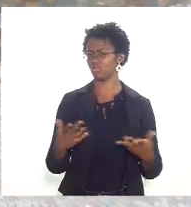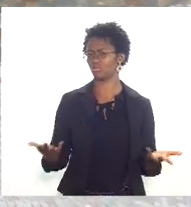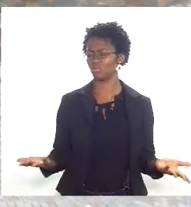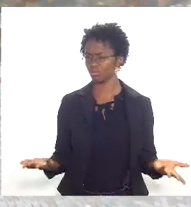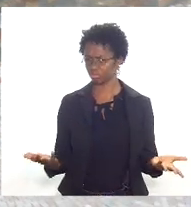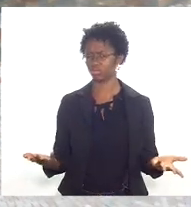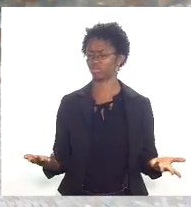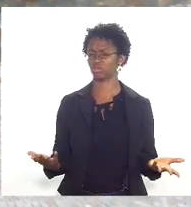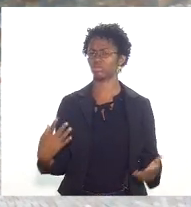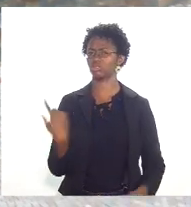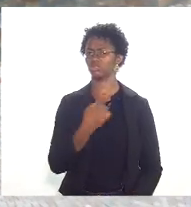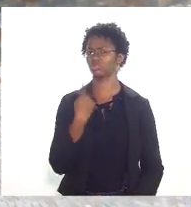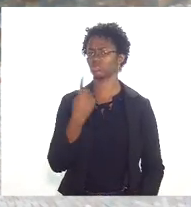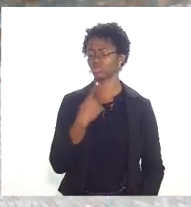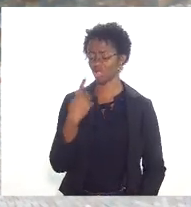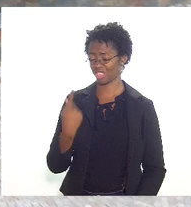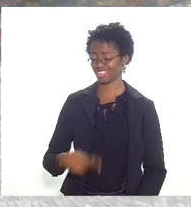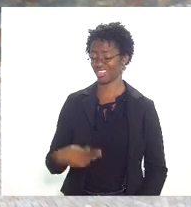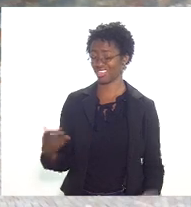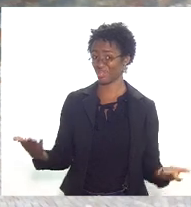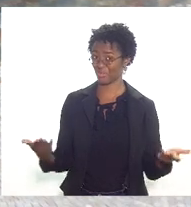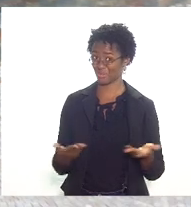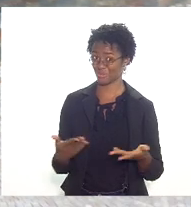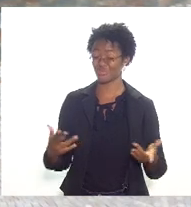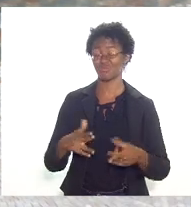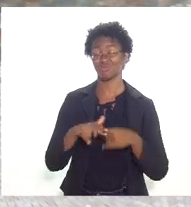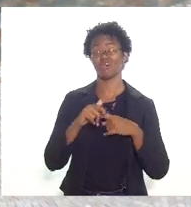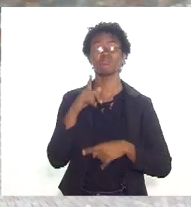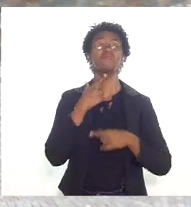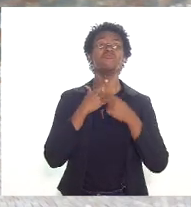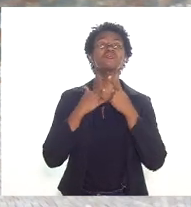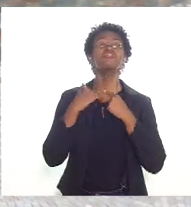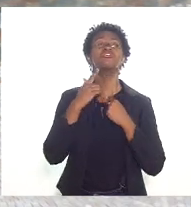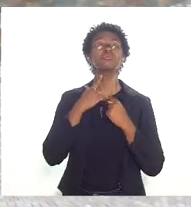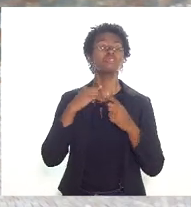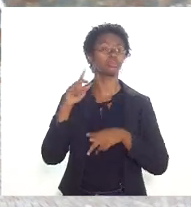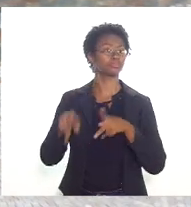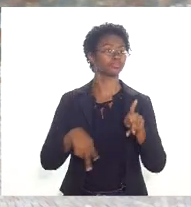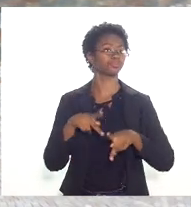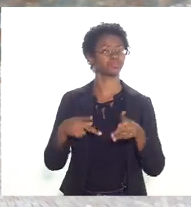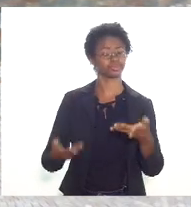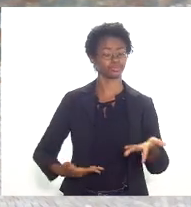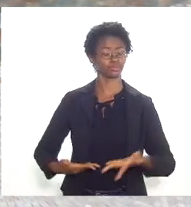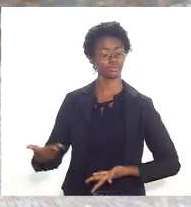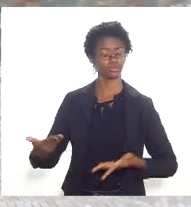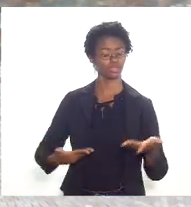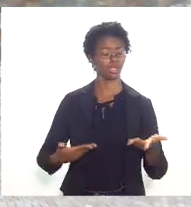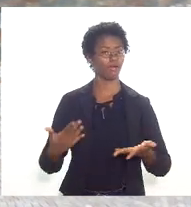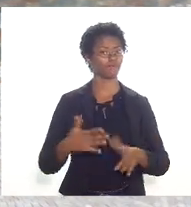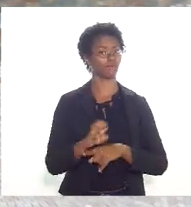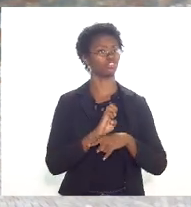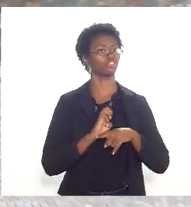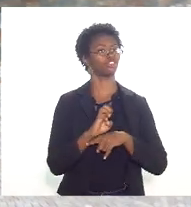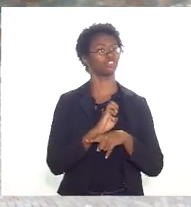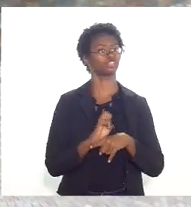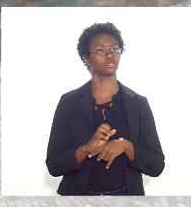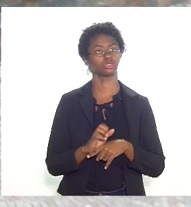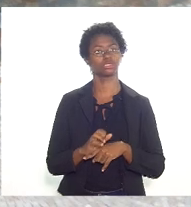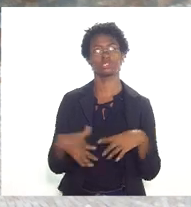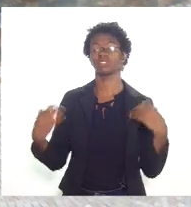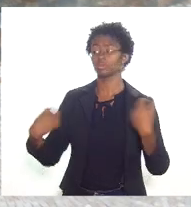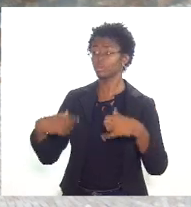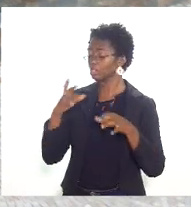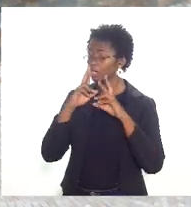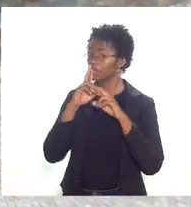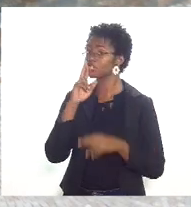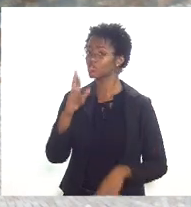estamos aqui para representar a vontade popular e representar os servidores do Estado então isso é uma falta de respeito com o Parlamento e eu quero ver se ele